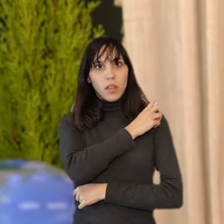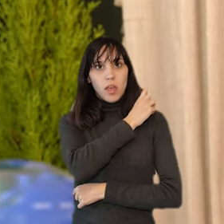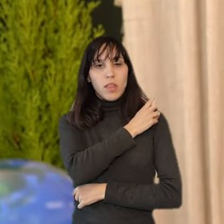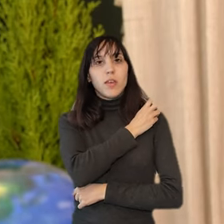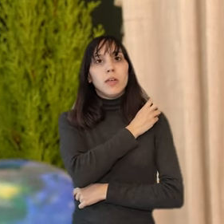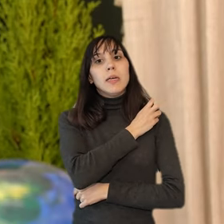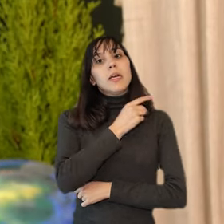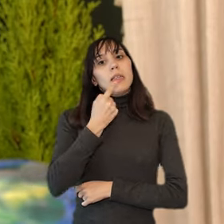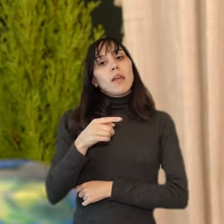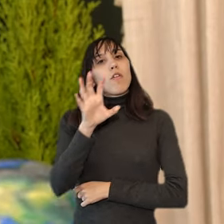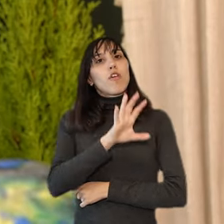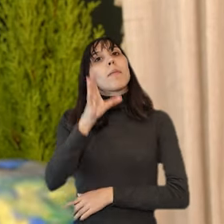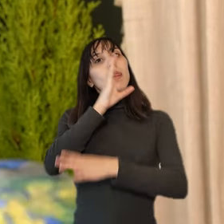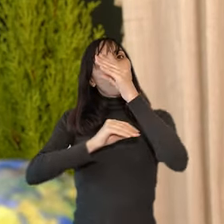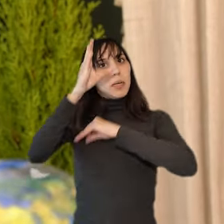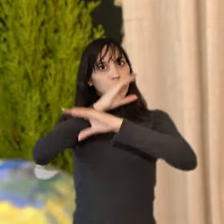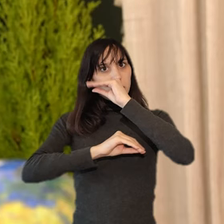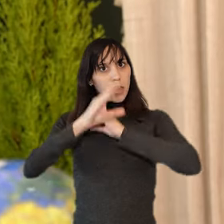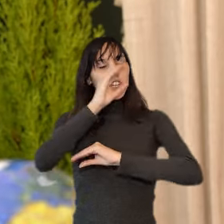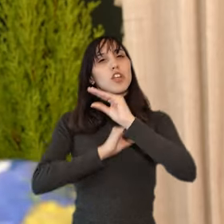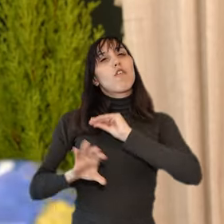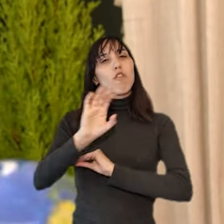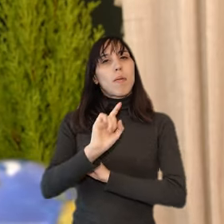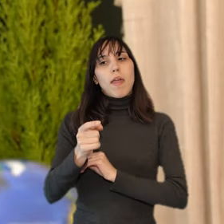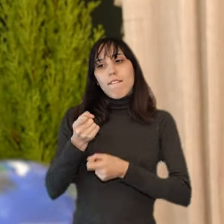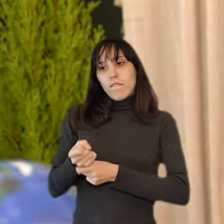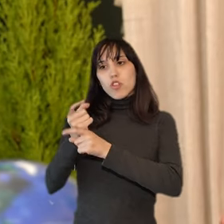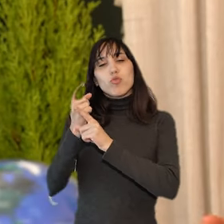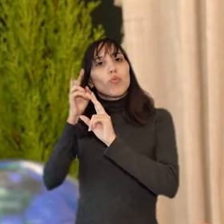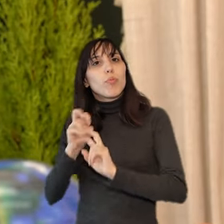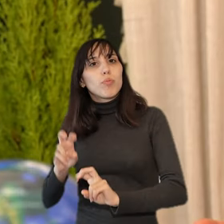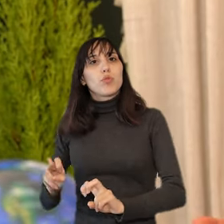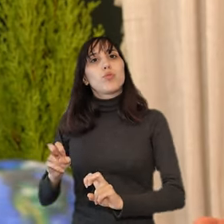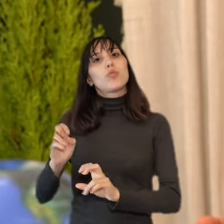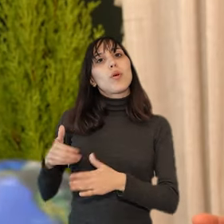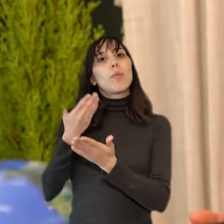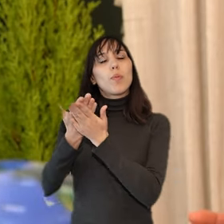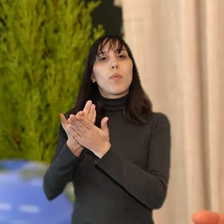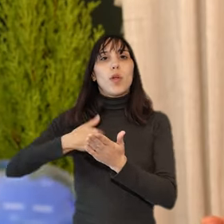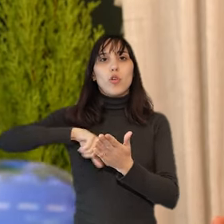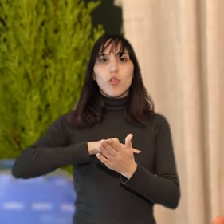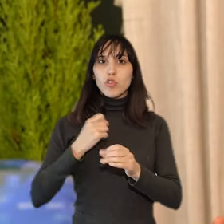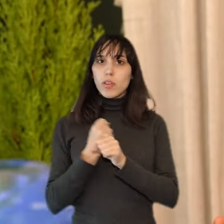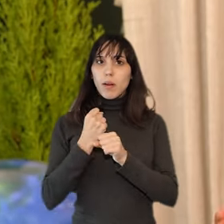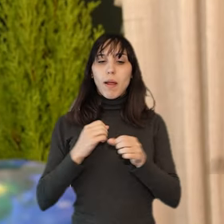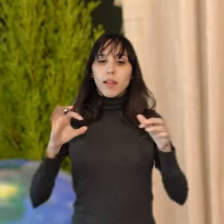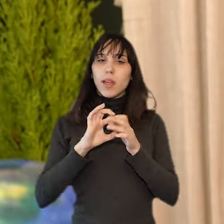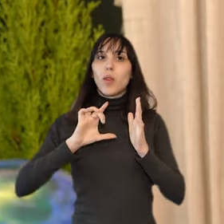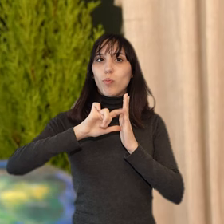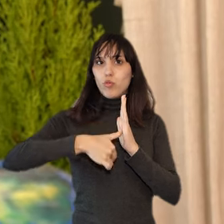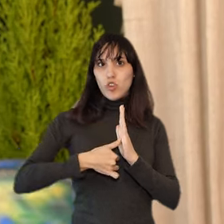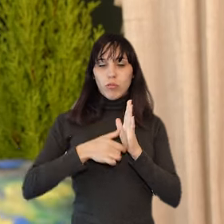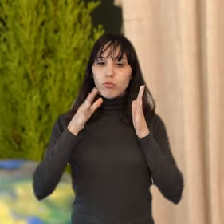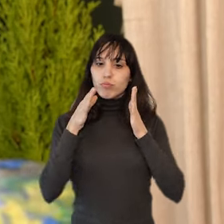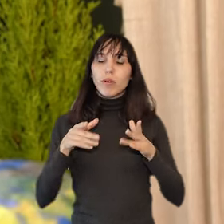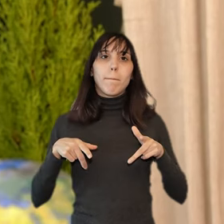cada vez mais esta forma de aprendizagem que o aluno pesquisa propõe nós nós trabalhamos muito com metodologia de projeto e a metodologia de projeto é